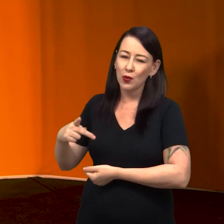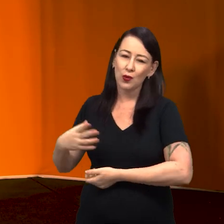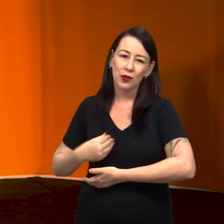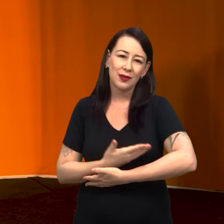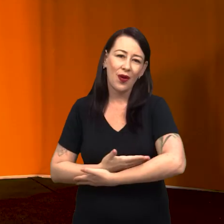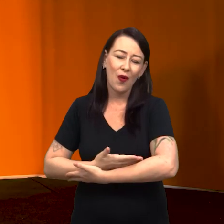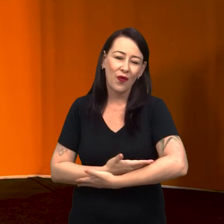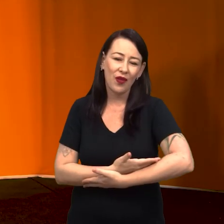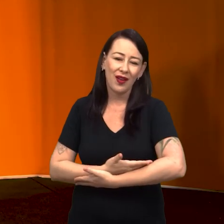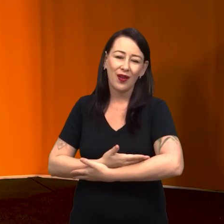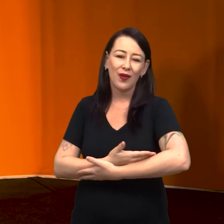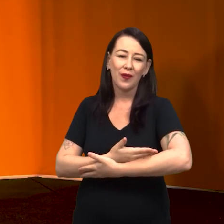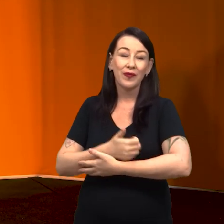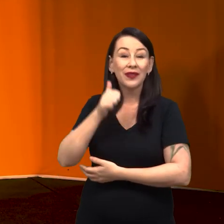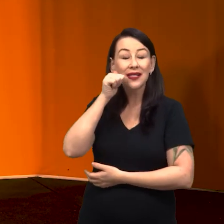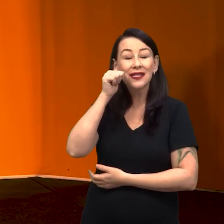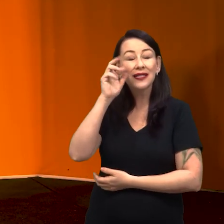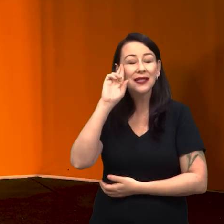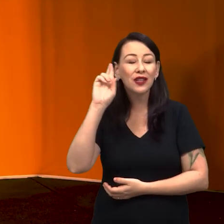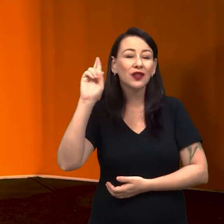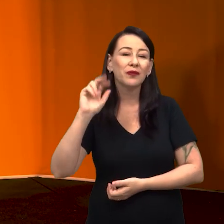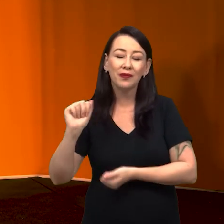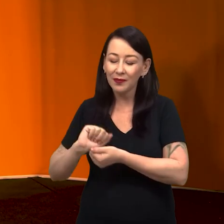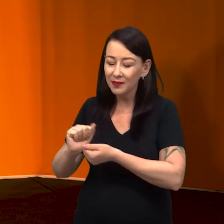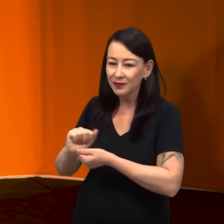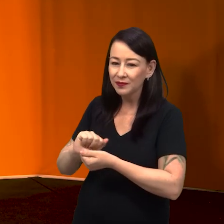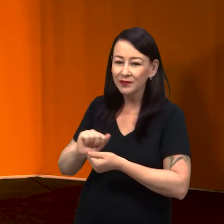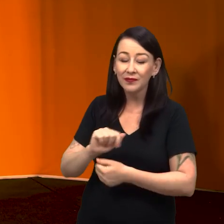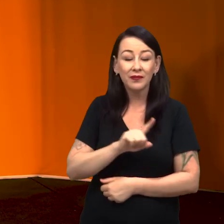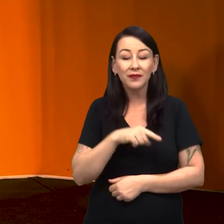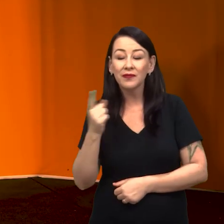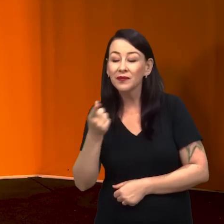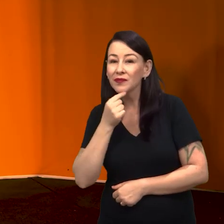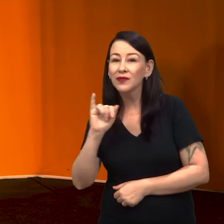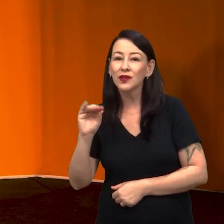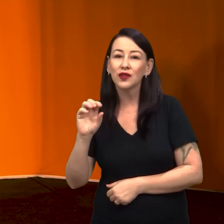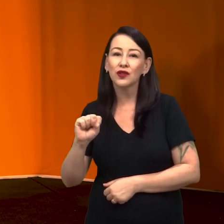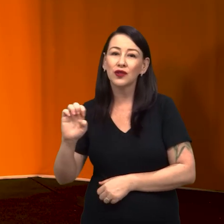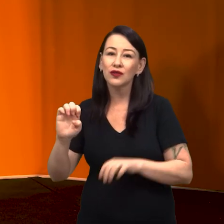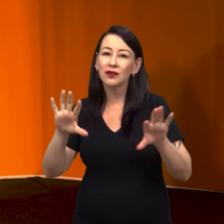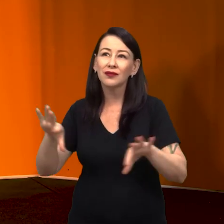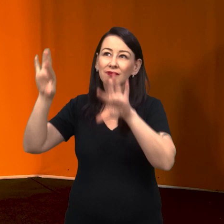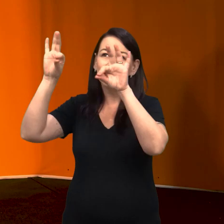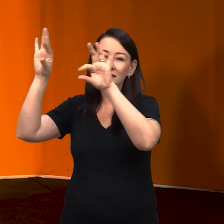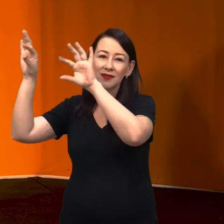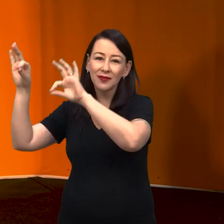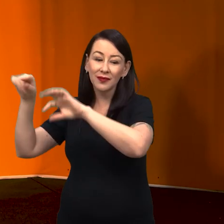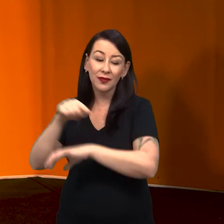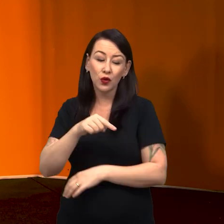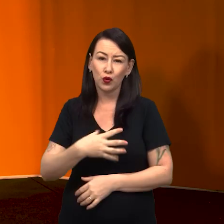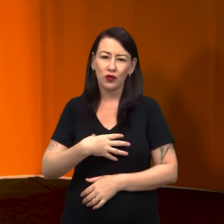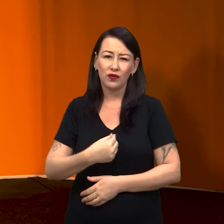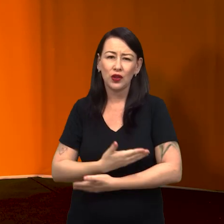seu bento fio. Senhora lavava, José estendia, e